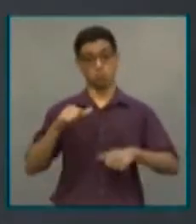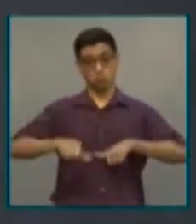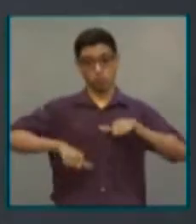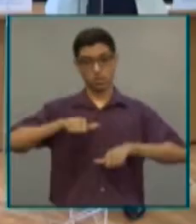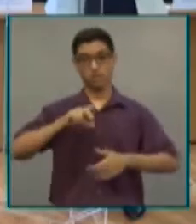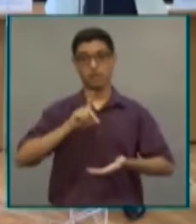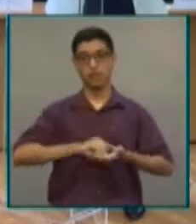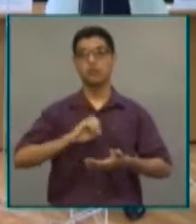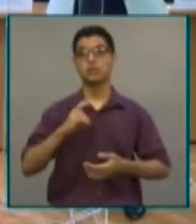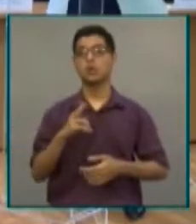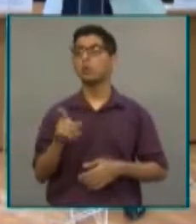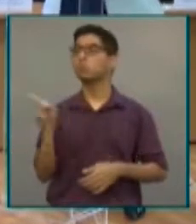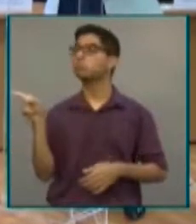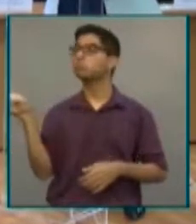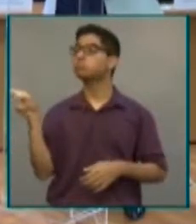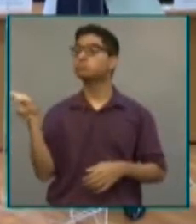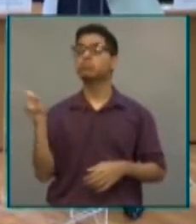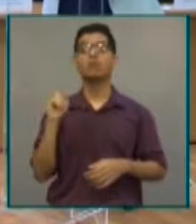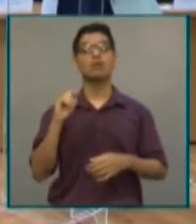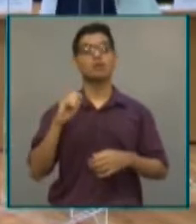vá zelar